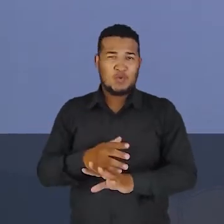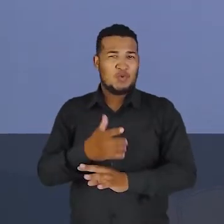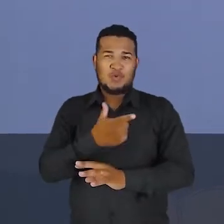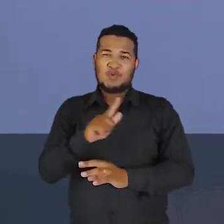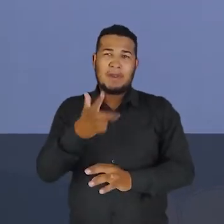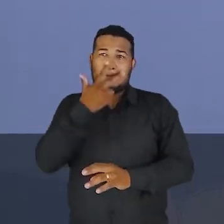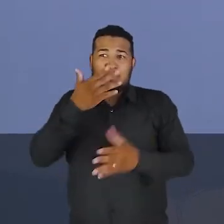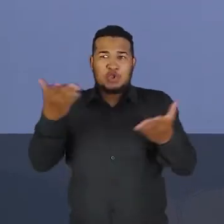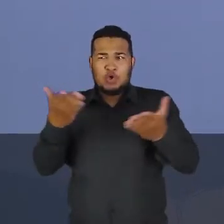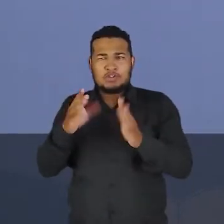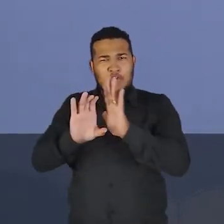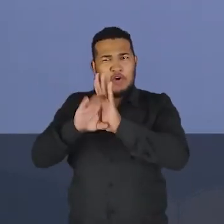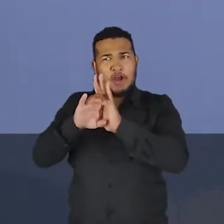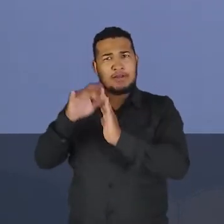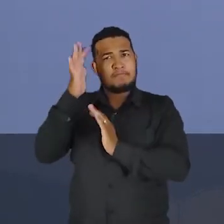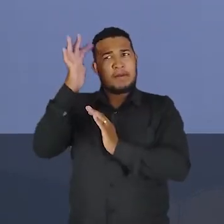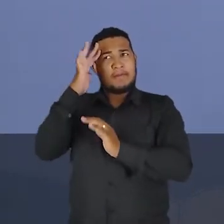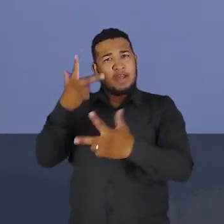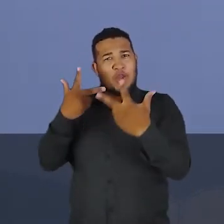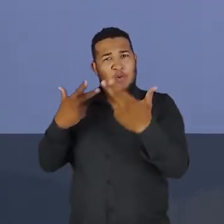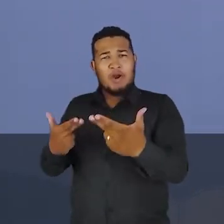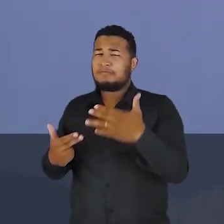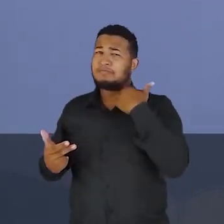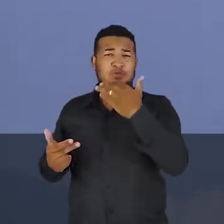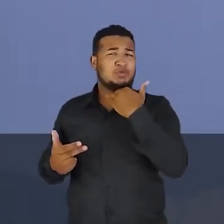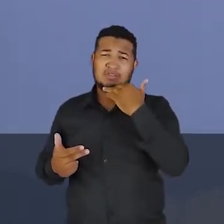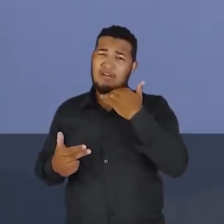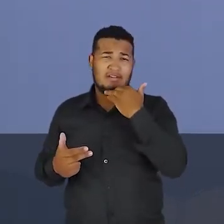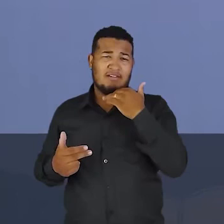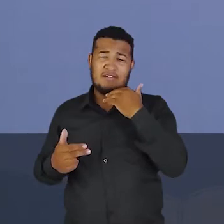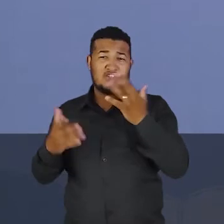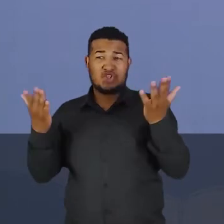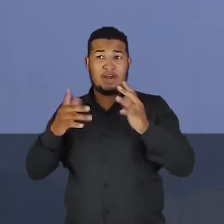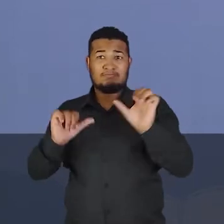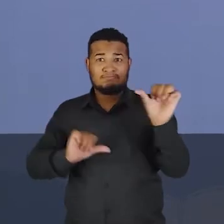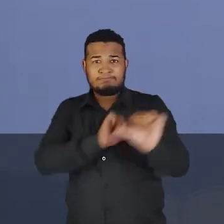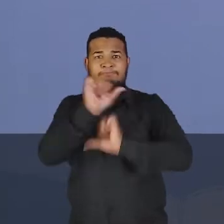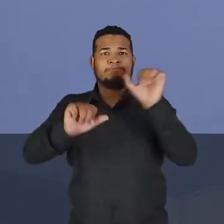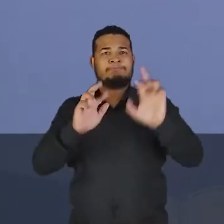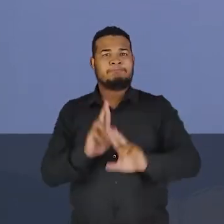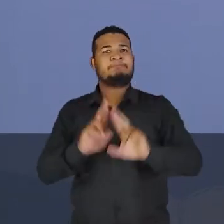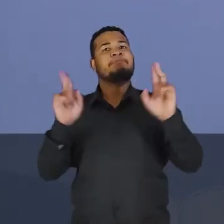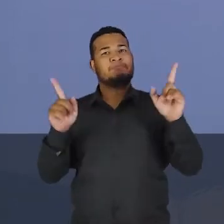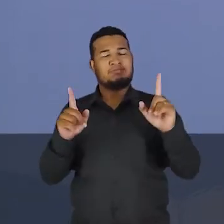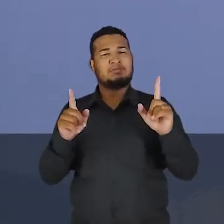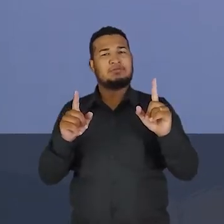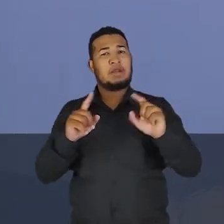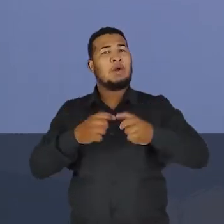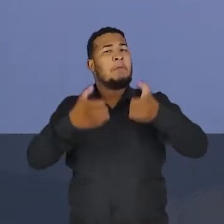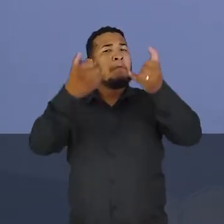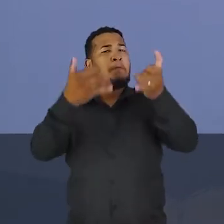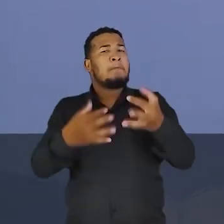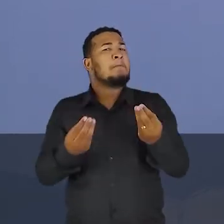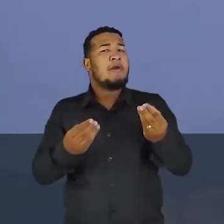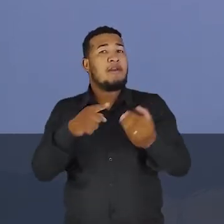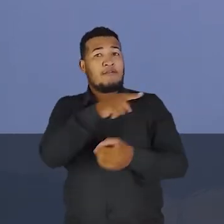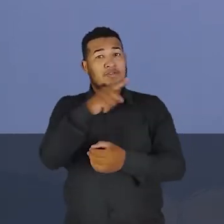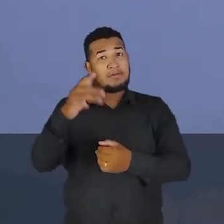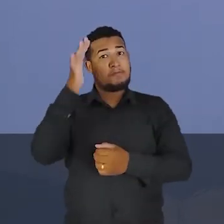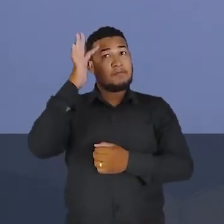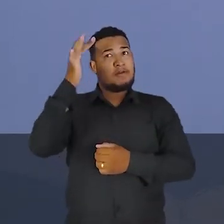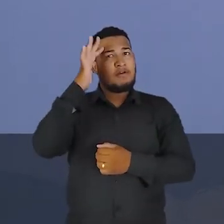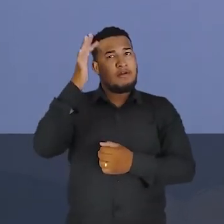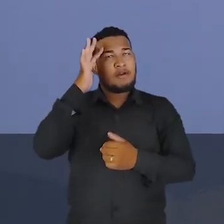não cabe mais esse pensamento nem na sua cabeça, nem na cabeça de ninguém. E quando eu digo isso, é para que você pense, para que